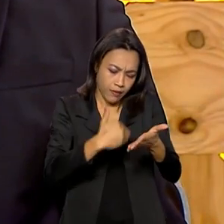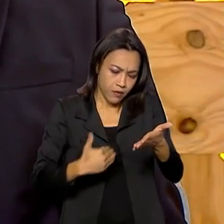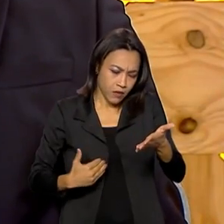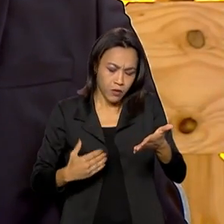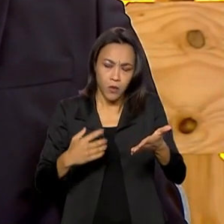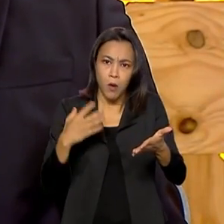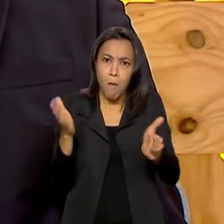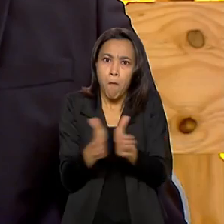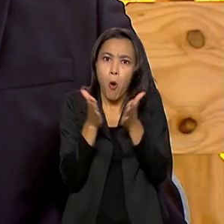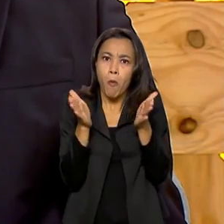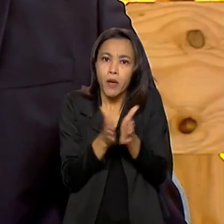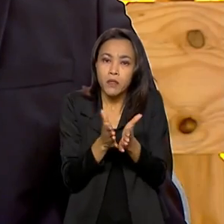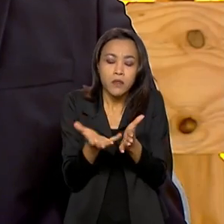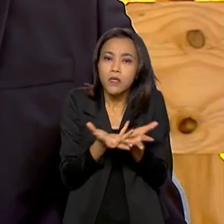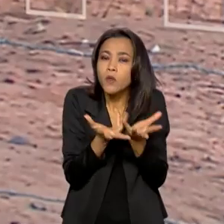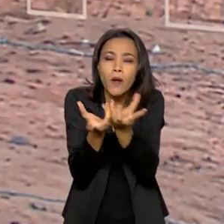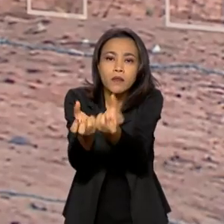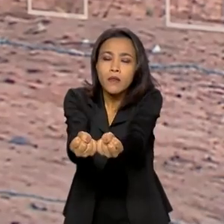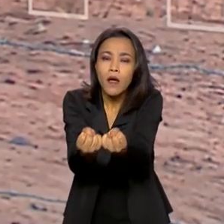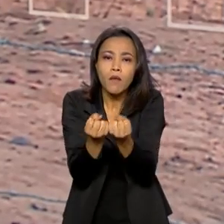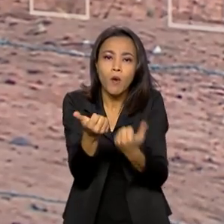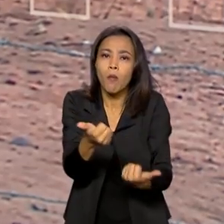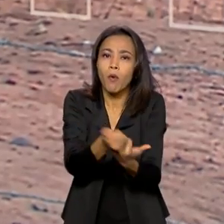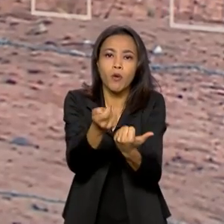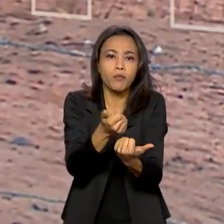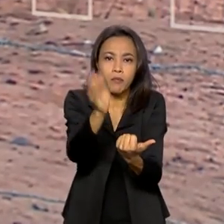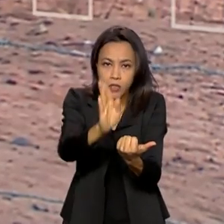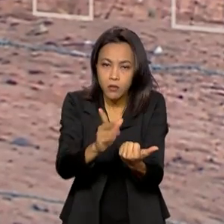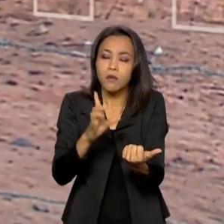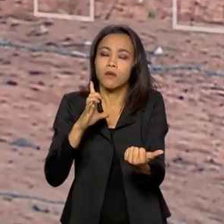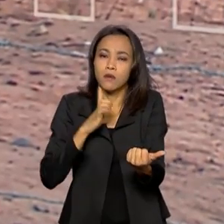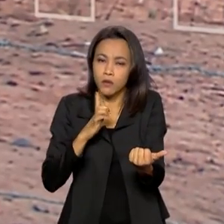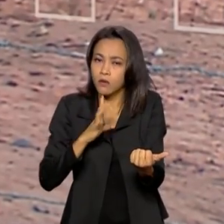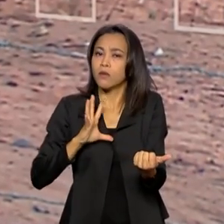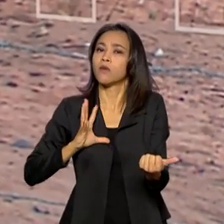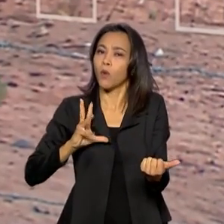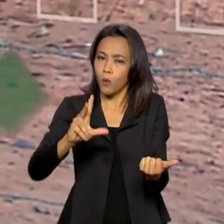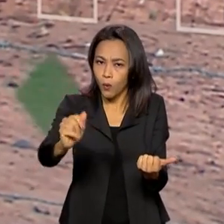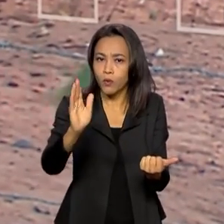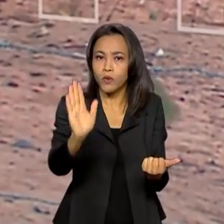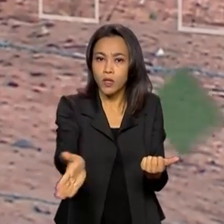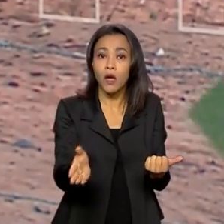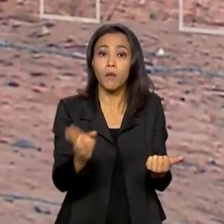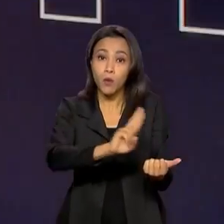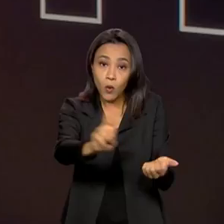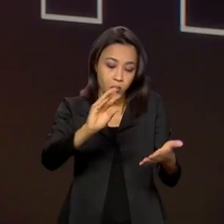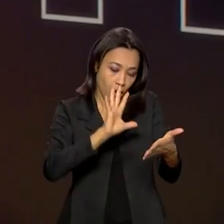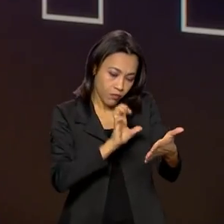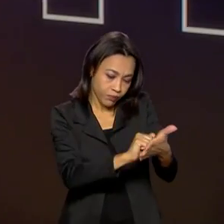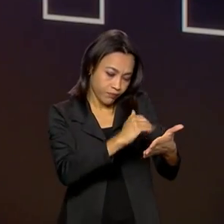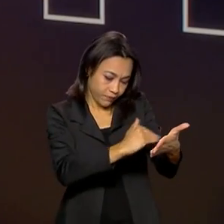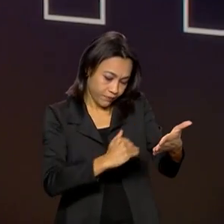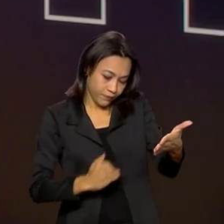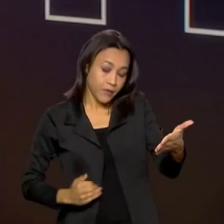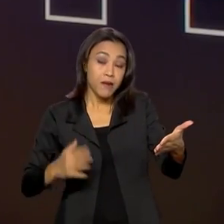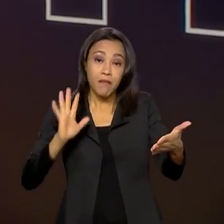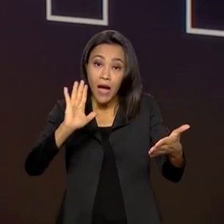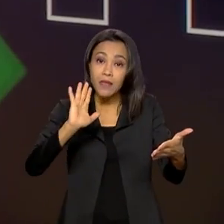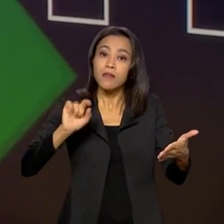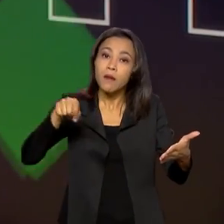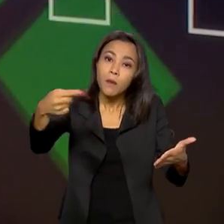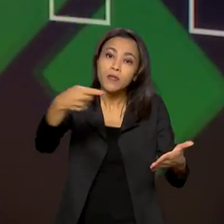sem receber o auxílio Brasil e ao mesmo tempo a gente cria oportunidade para que essa pessoa saia essa pessoa emancipe consiga a sua